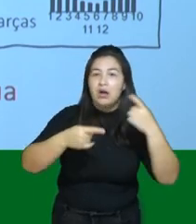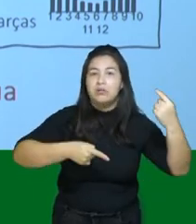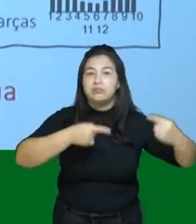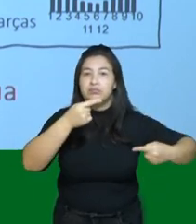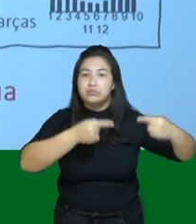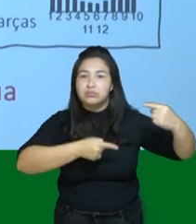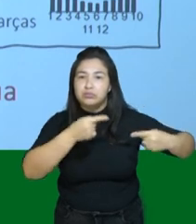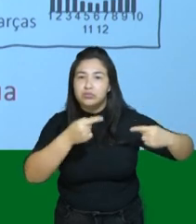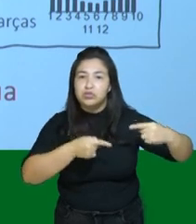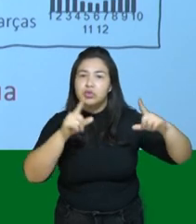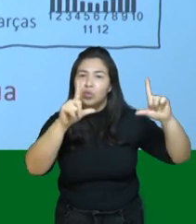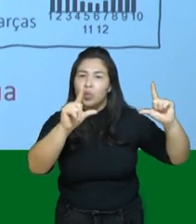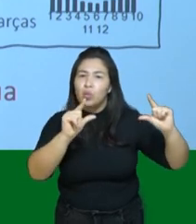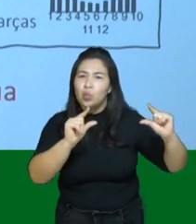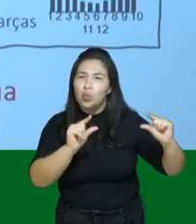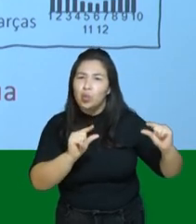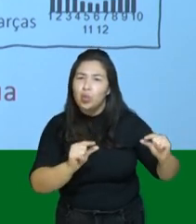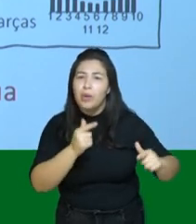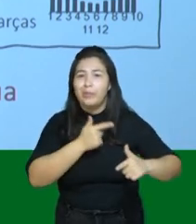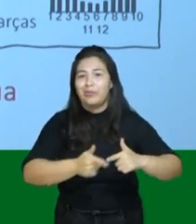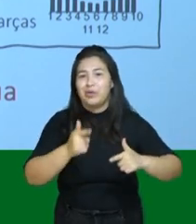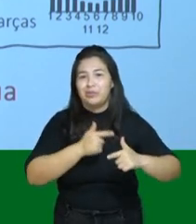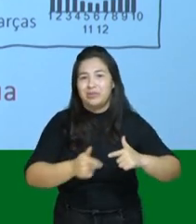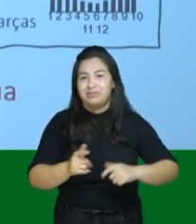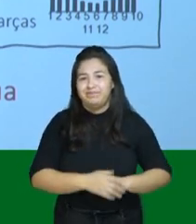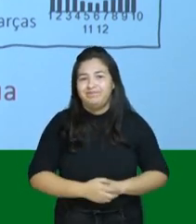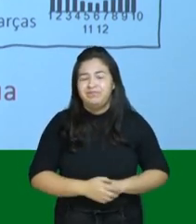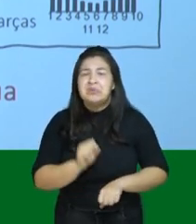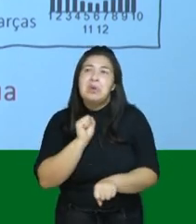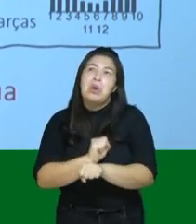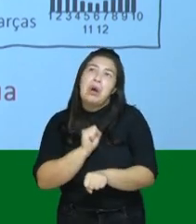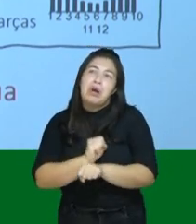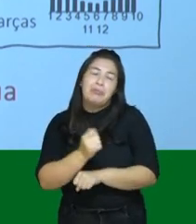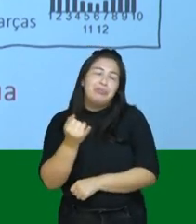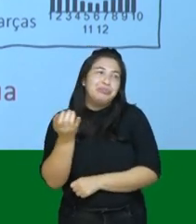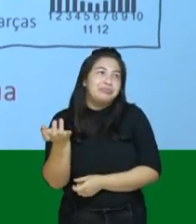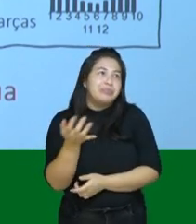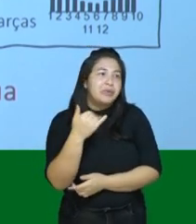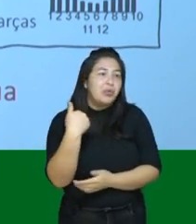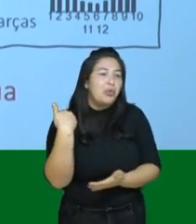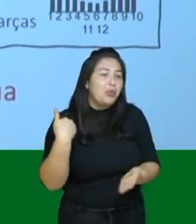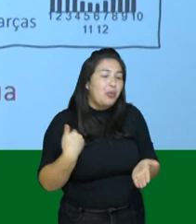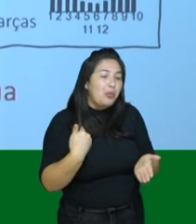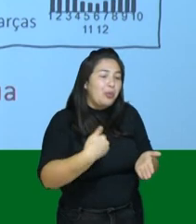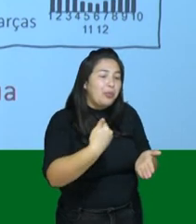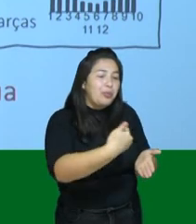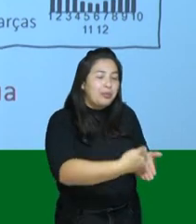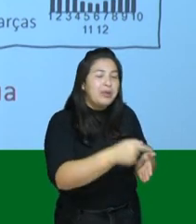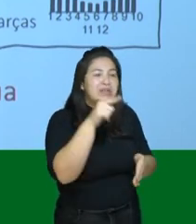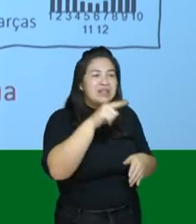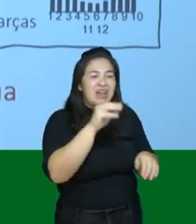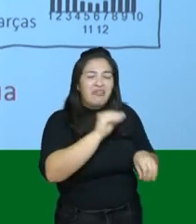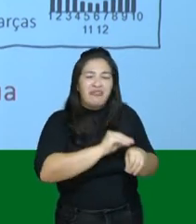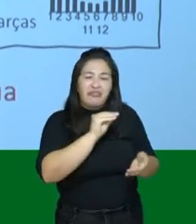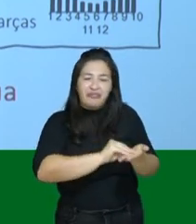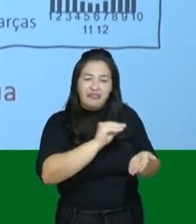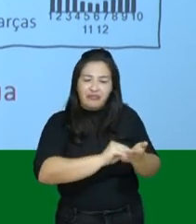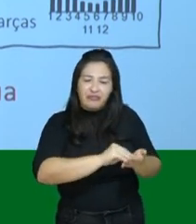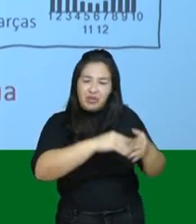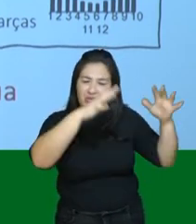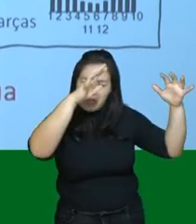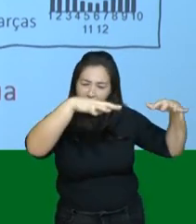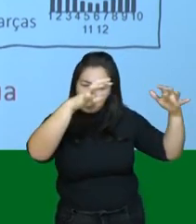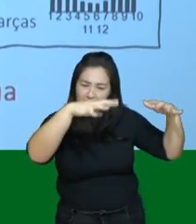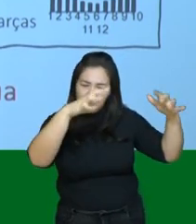políticas que vão minimizar. A gente não pode esperar todo ano começar a ter problemas de abastecimento para daí tentar reverter